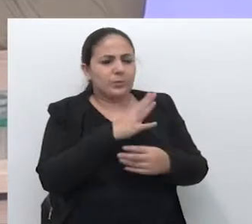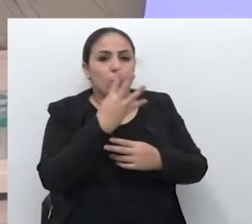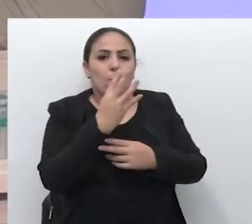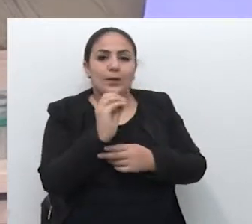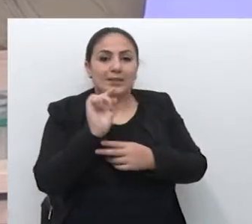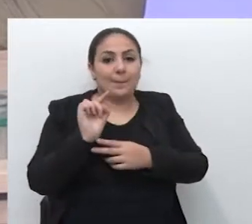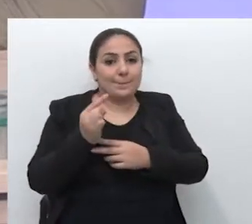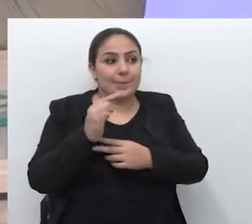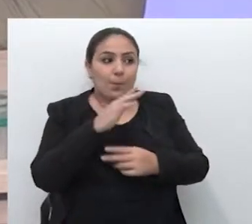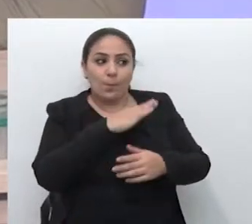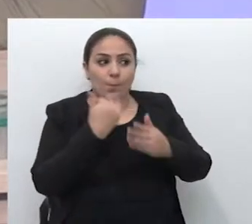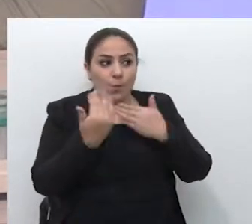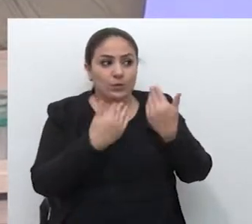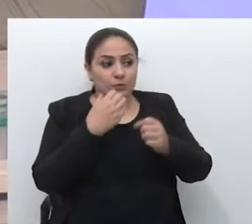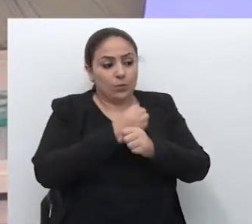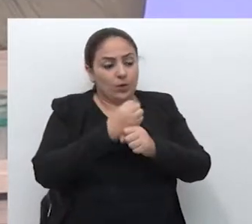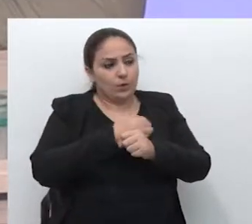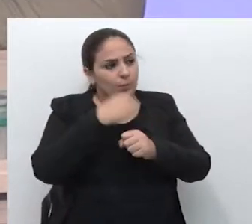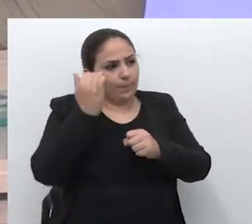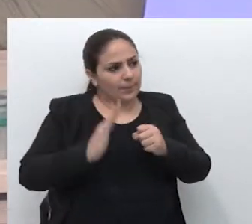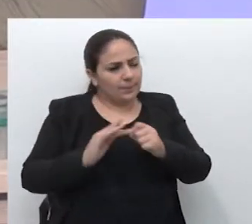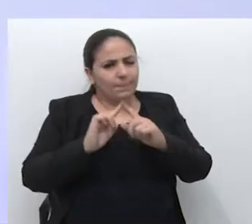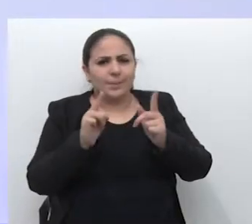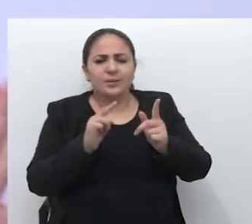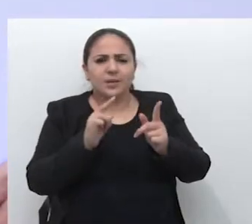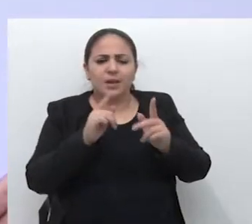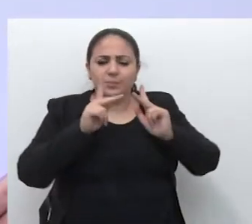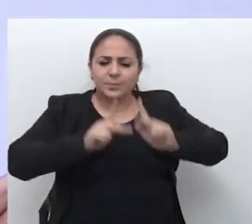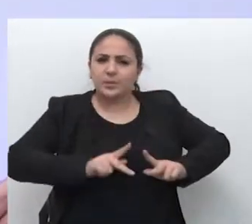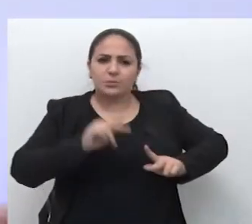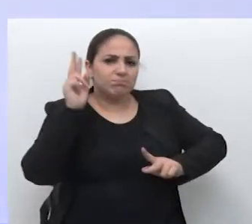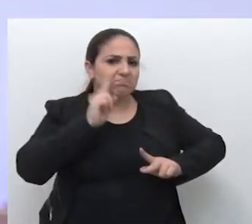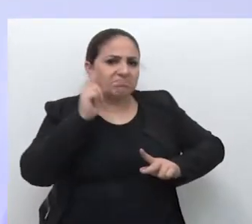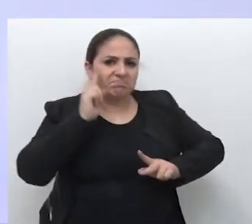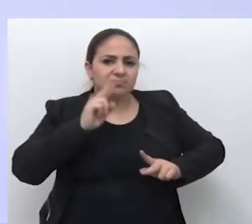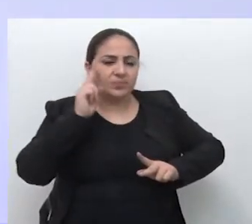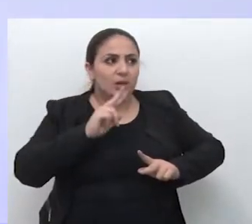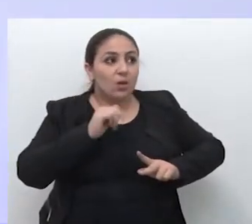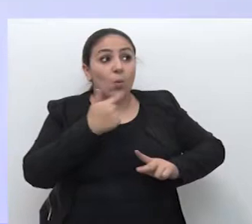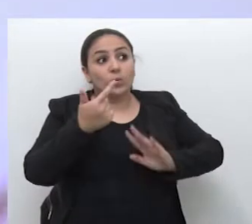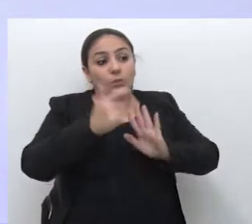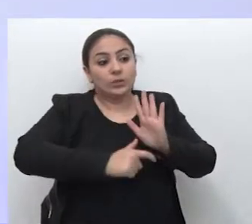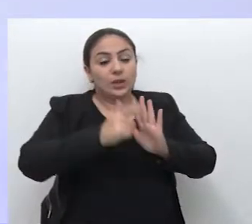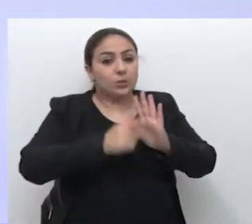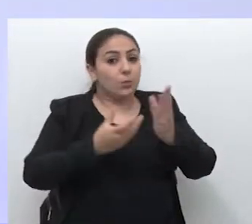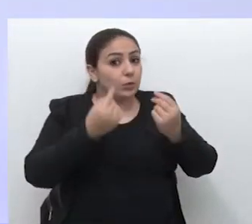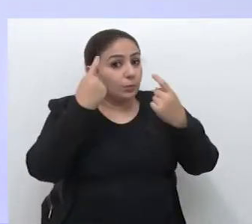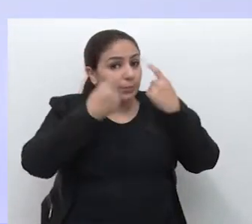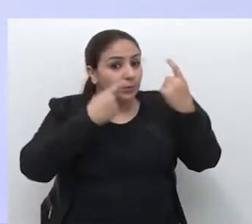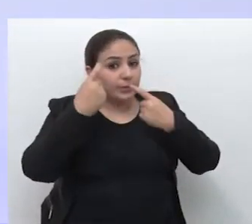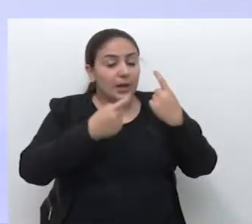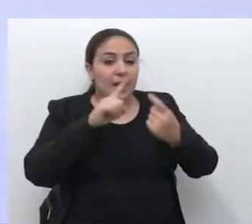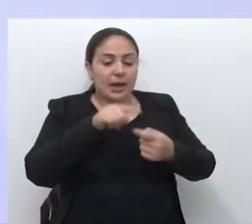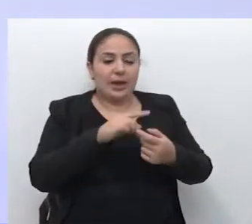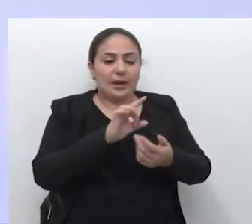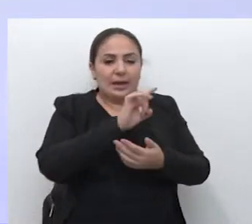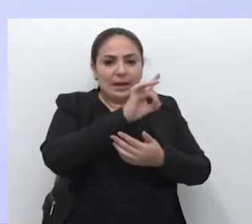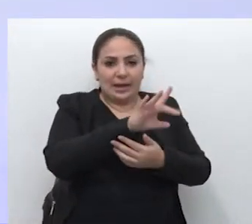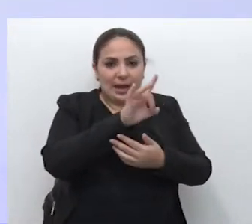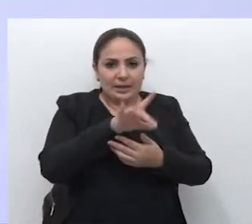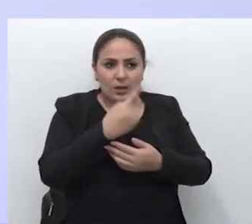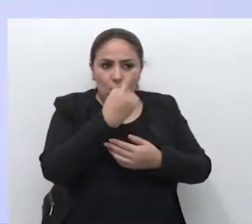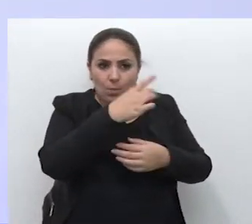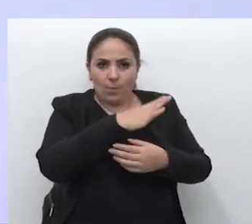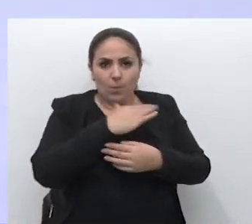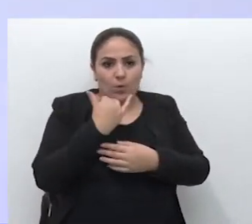mencionou aí cerca de 40 mil mortes por ano no Brasil, mas ainda as pessoas acabam não lembrando de outro dado muito preocupante, que a